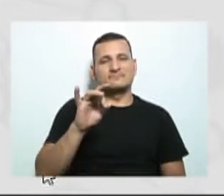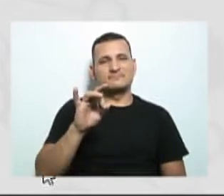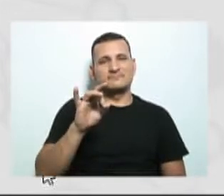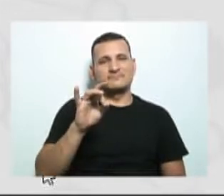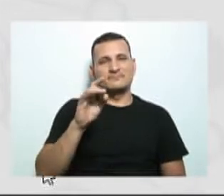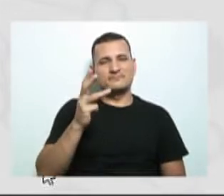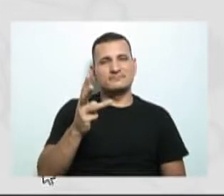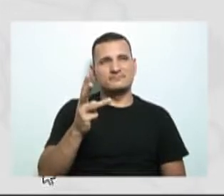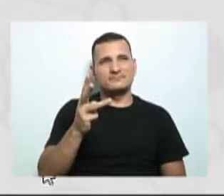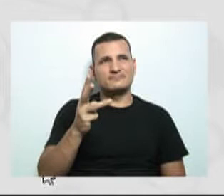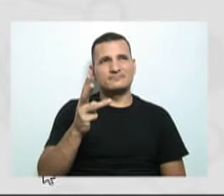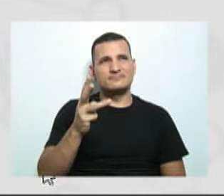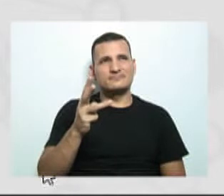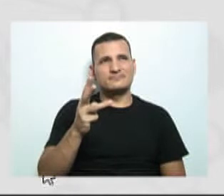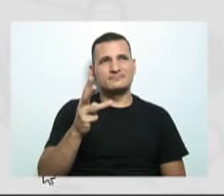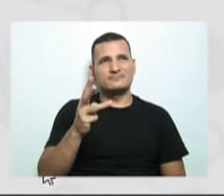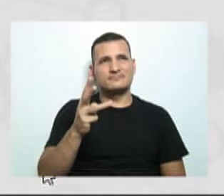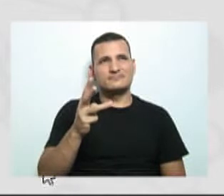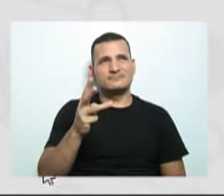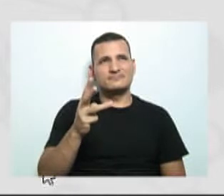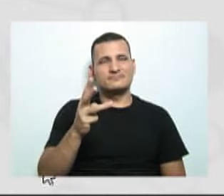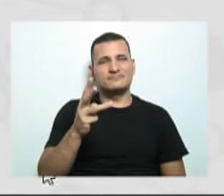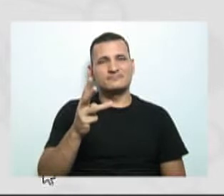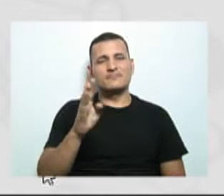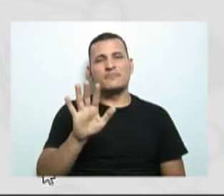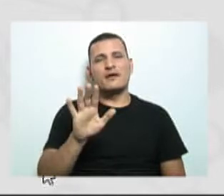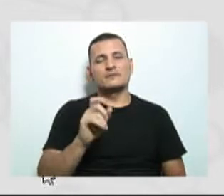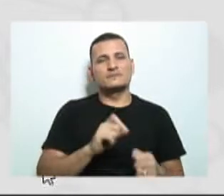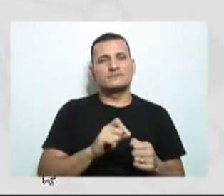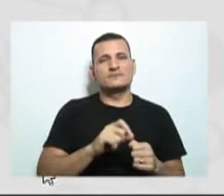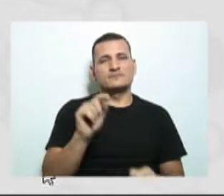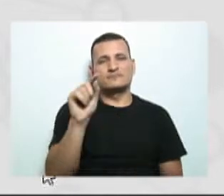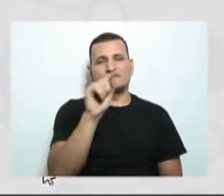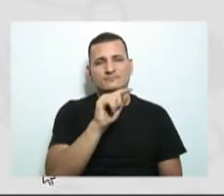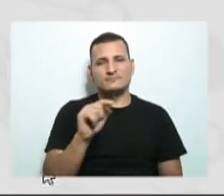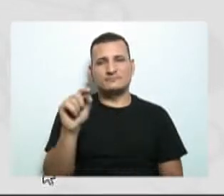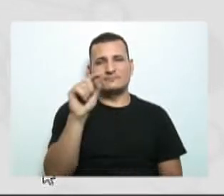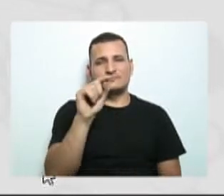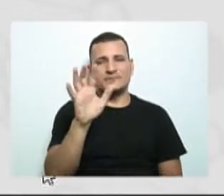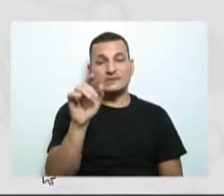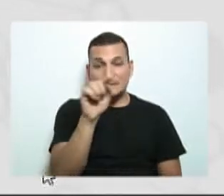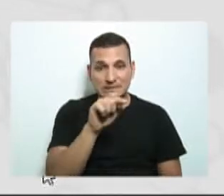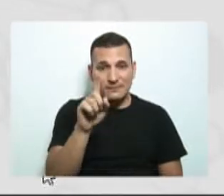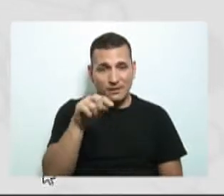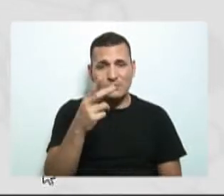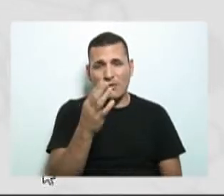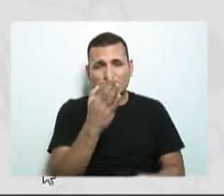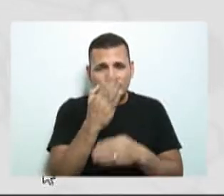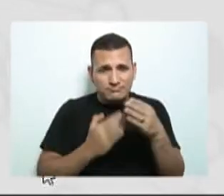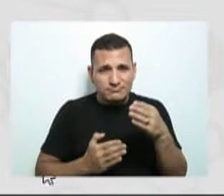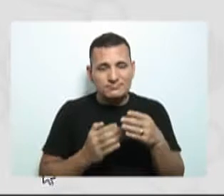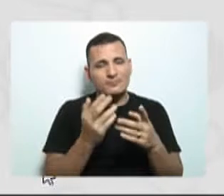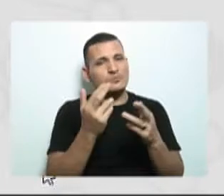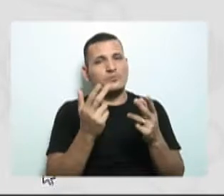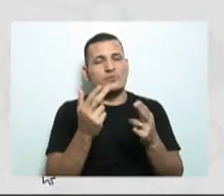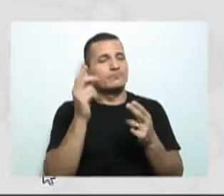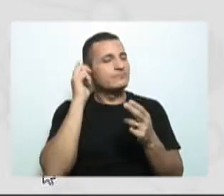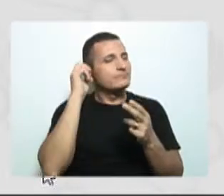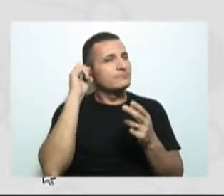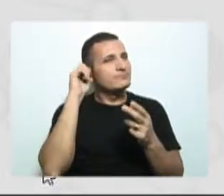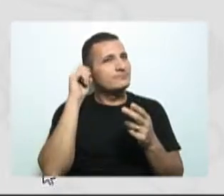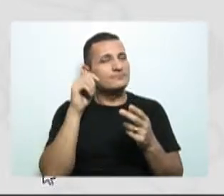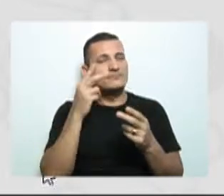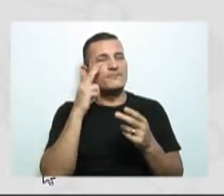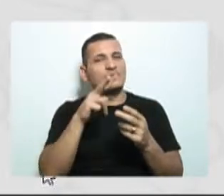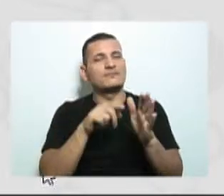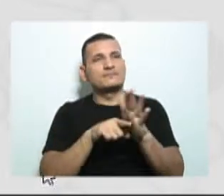3 cortes ali, professor. O senhor fez um círculo no meio, professor. Sim, o círculo não é corte, não. O círculo não é corte, não. Em algum momento na pergunta, dá uma